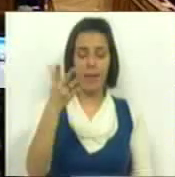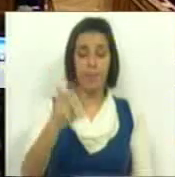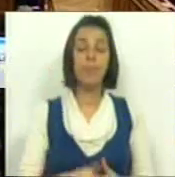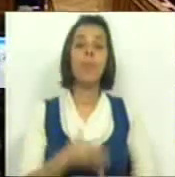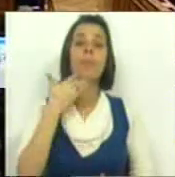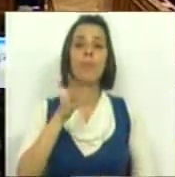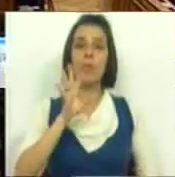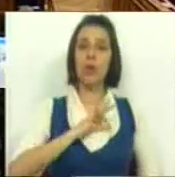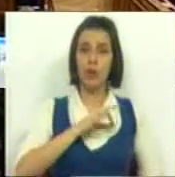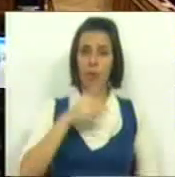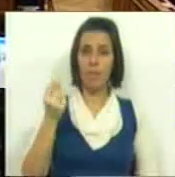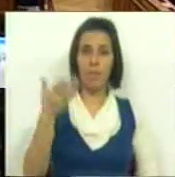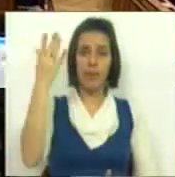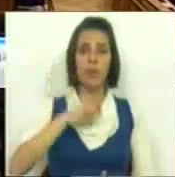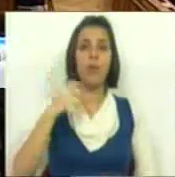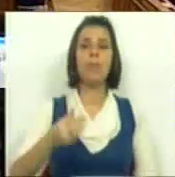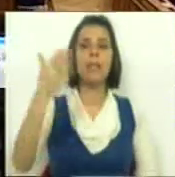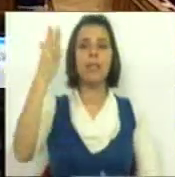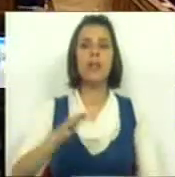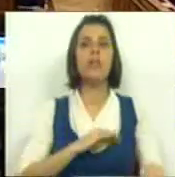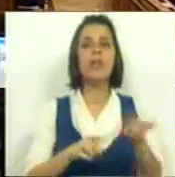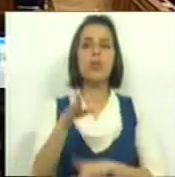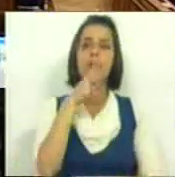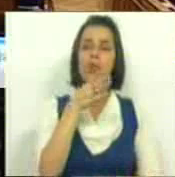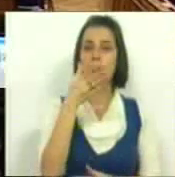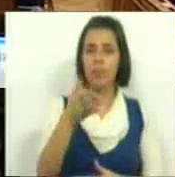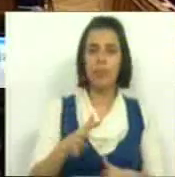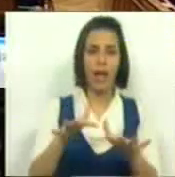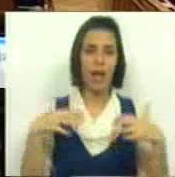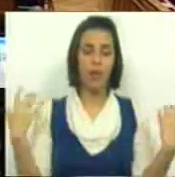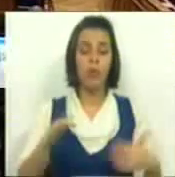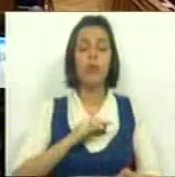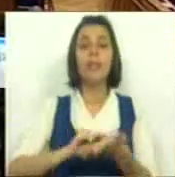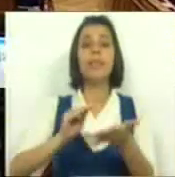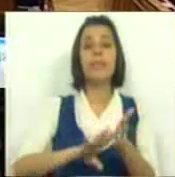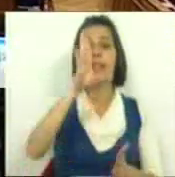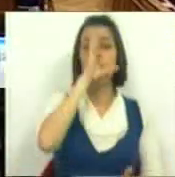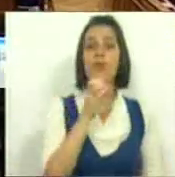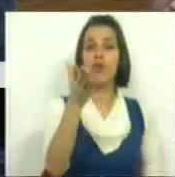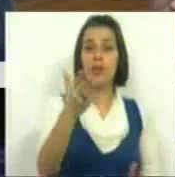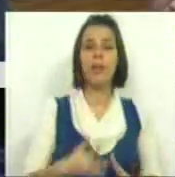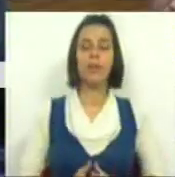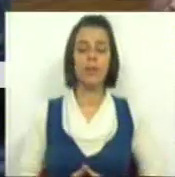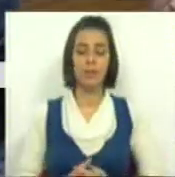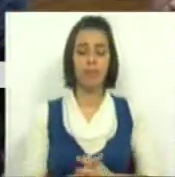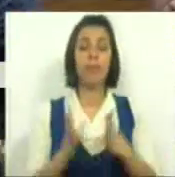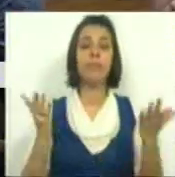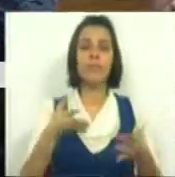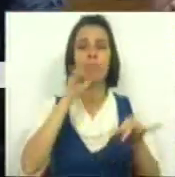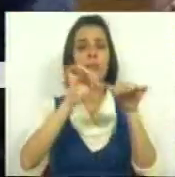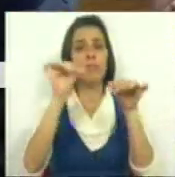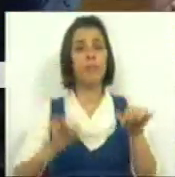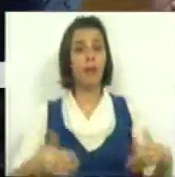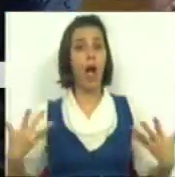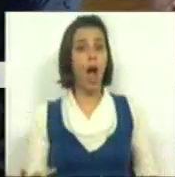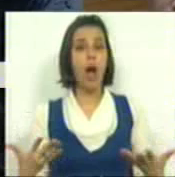Muito obrigada, Sr. Presidente. Sr. Presidente, senhoras e senhores deputados, Sr. Secretário de Estado, a intervenção que